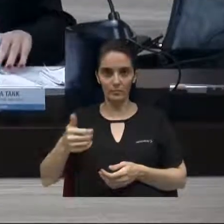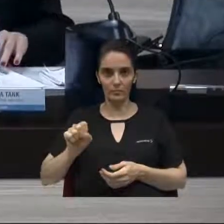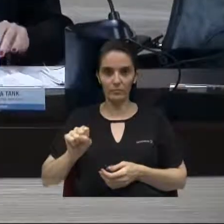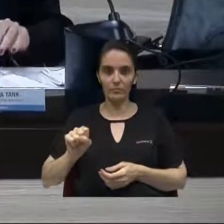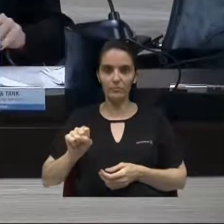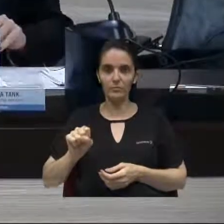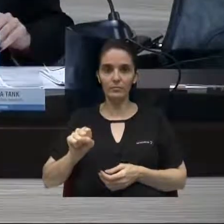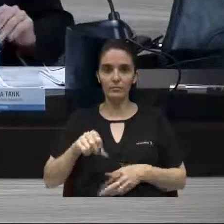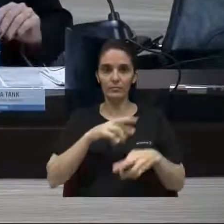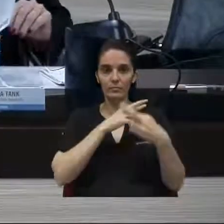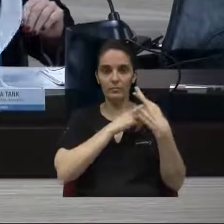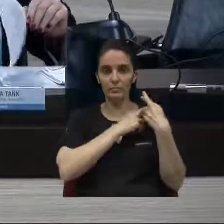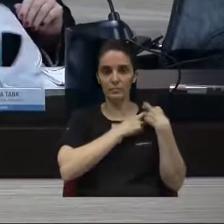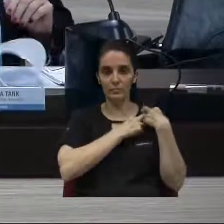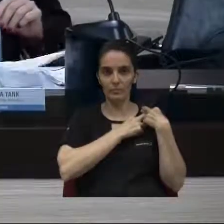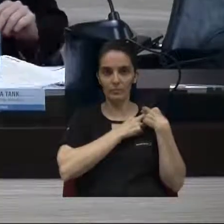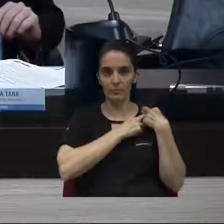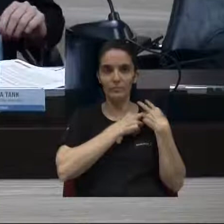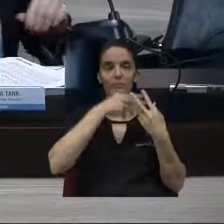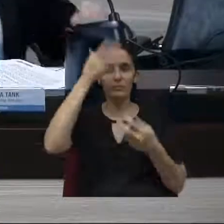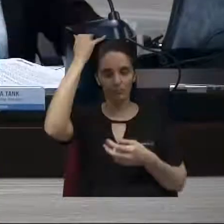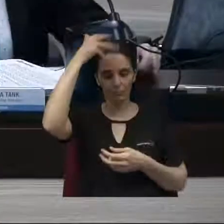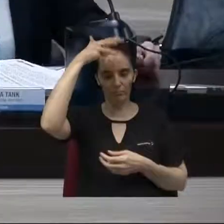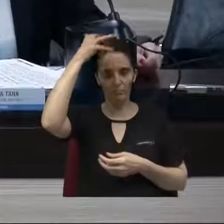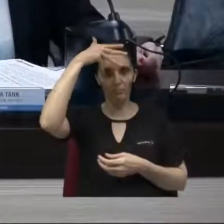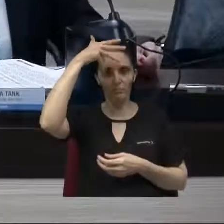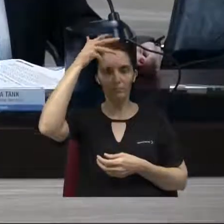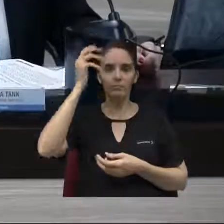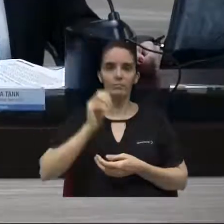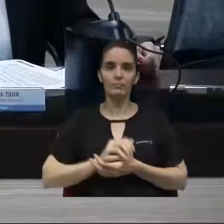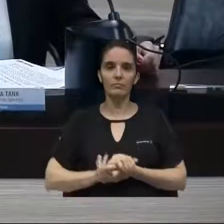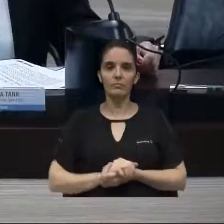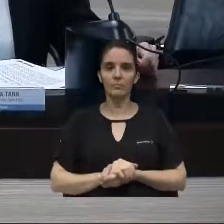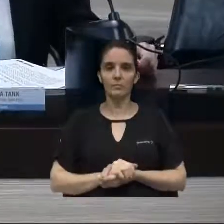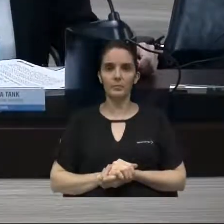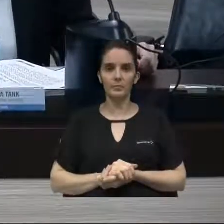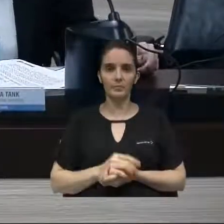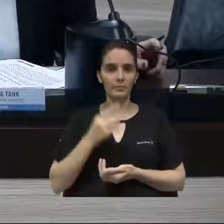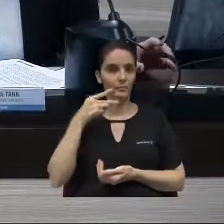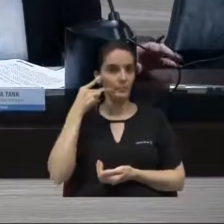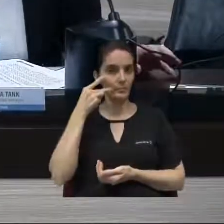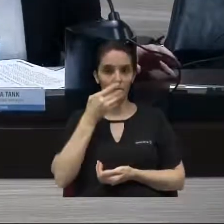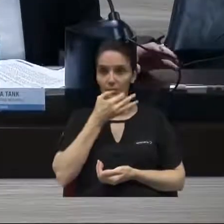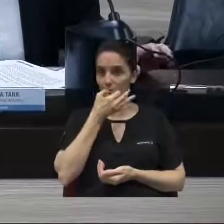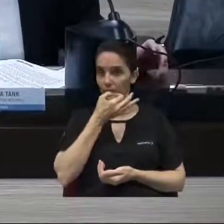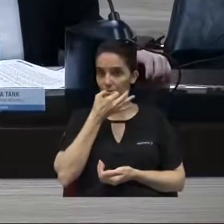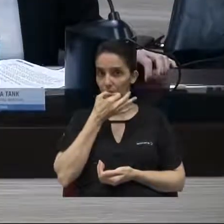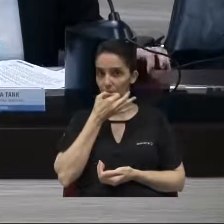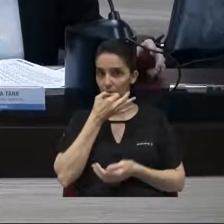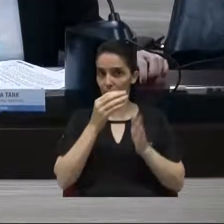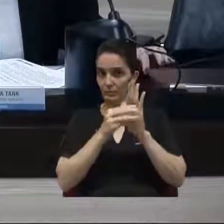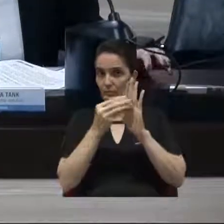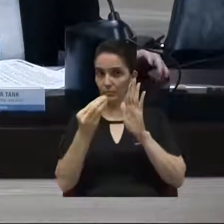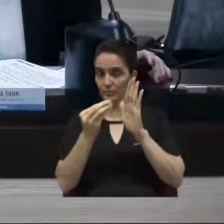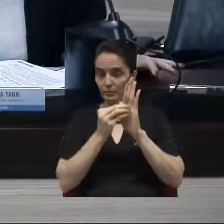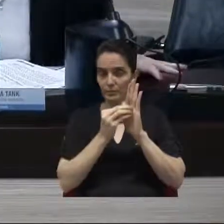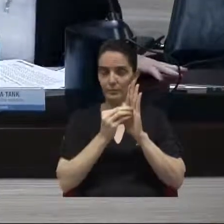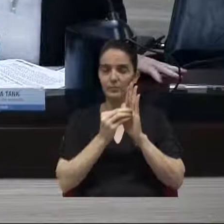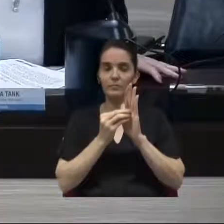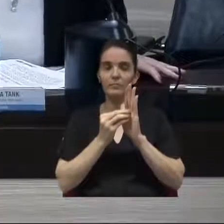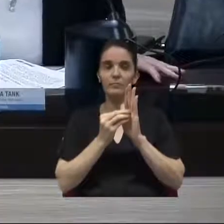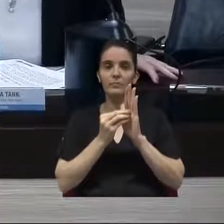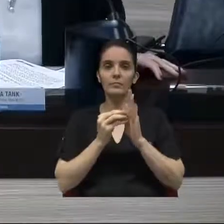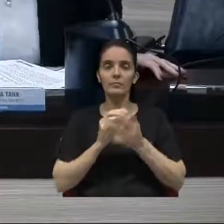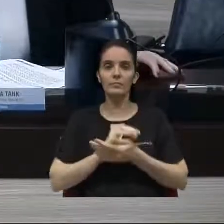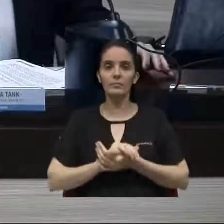167/2018, de autoria da nova vereadora Érica Cristina Tanque Moia. Algum vereador deseja discutir a emenda? Desejo